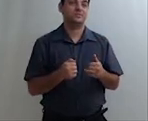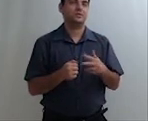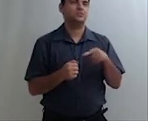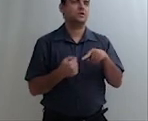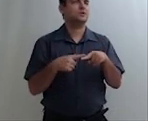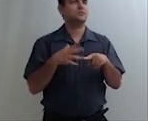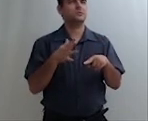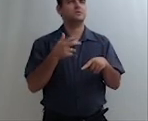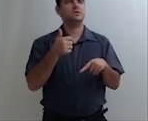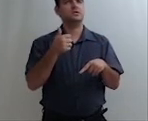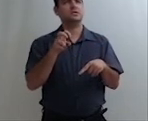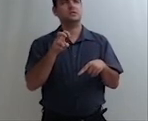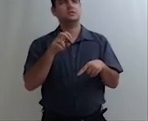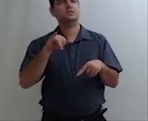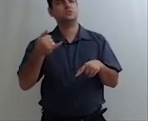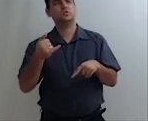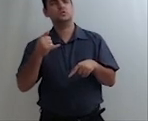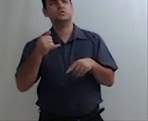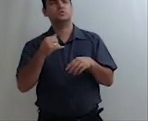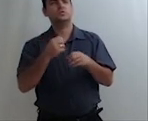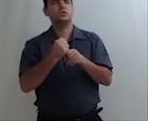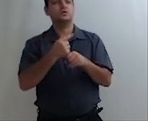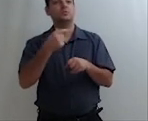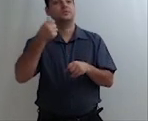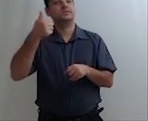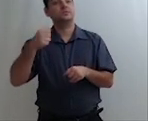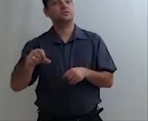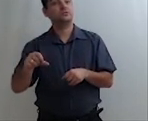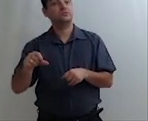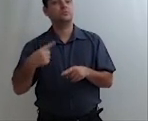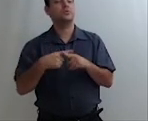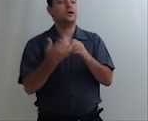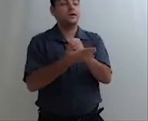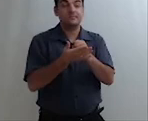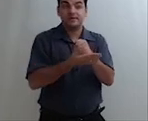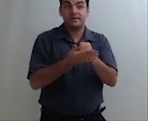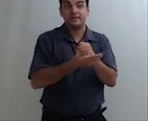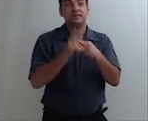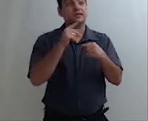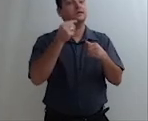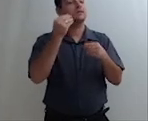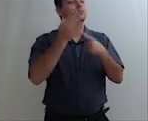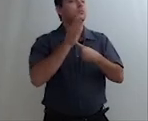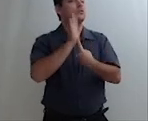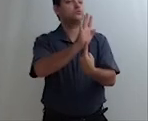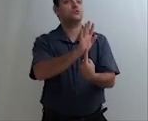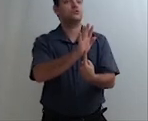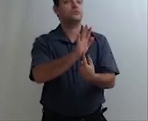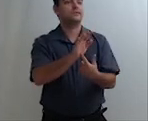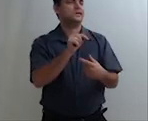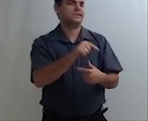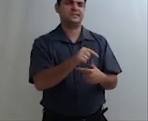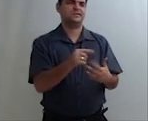de julho de 2019 razão pela qual os fundamentos lá apresentados Não Foram impugnados pela